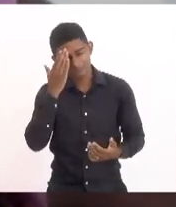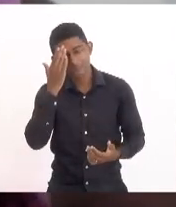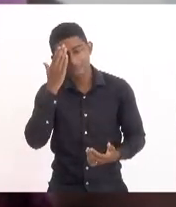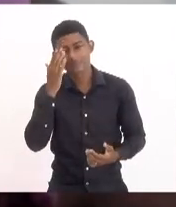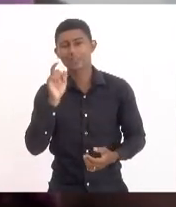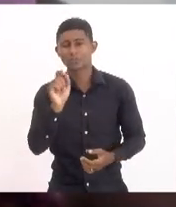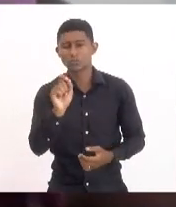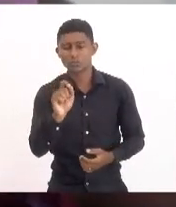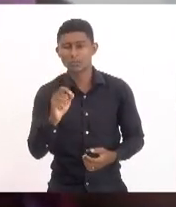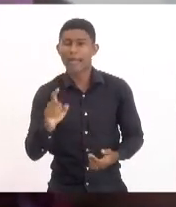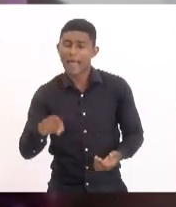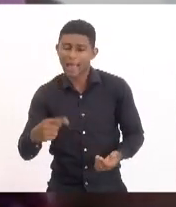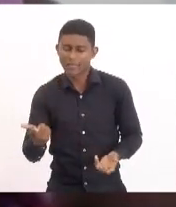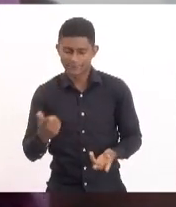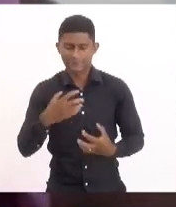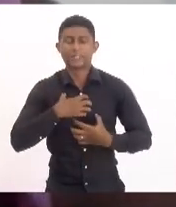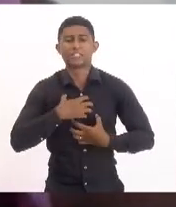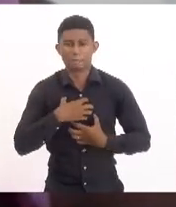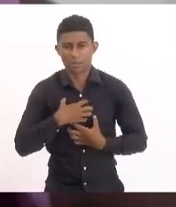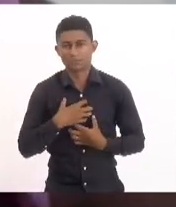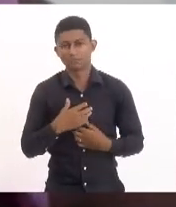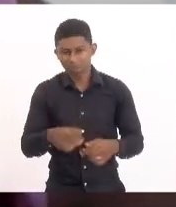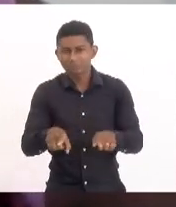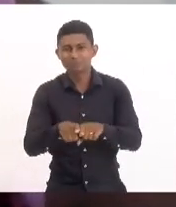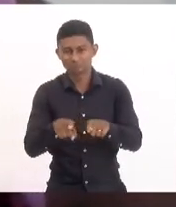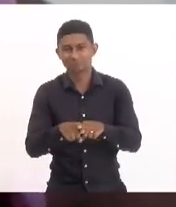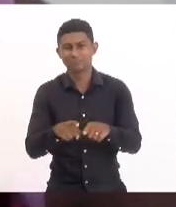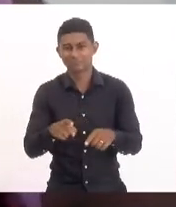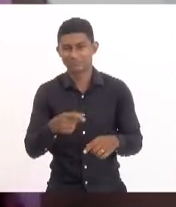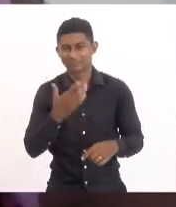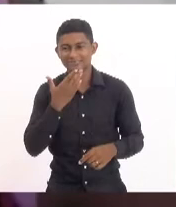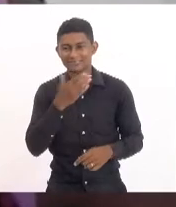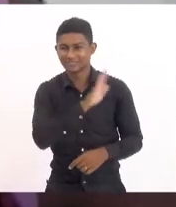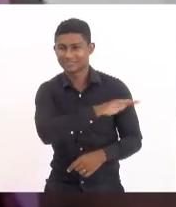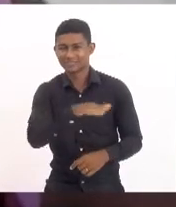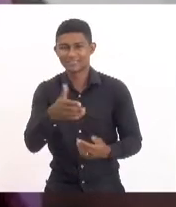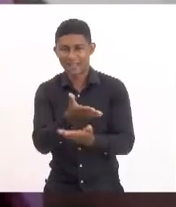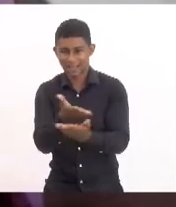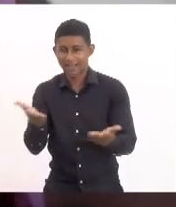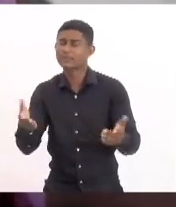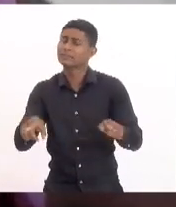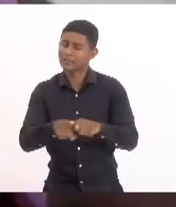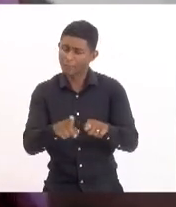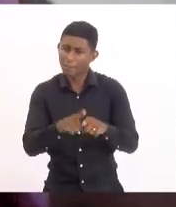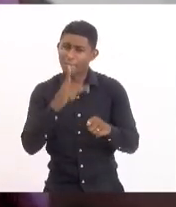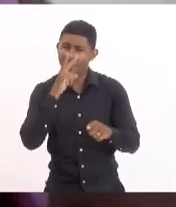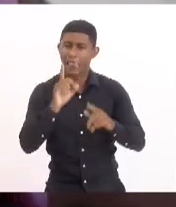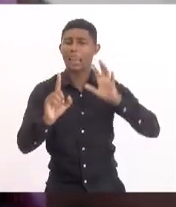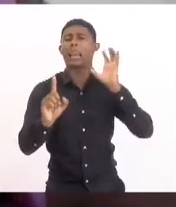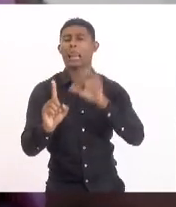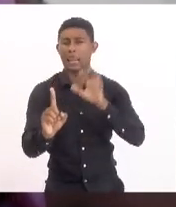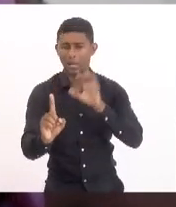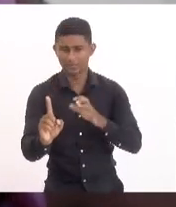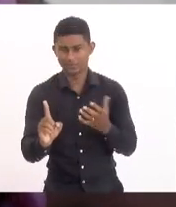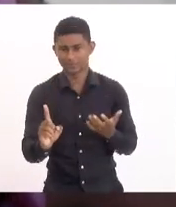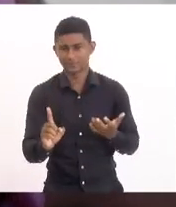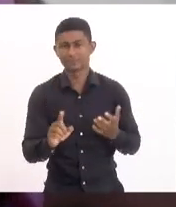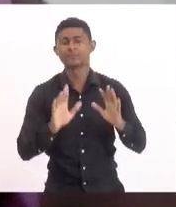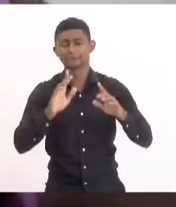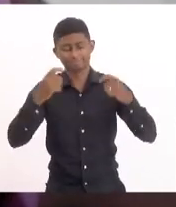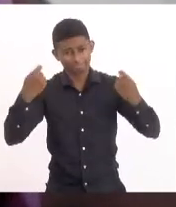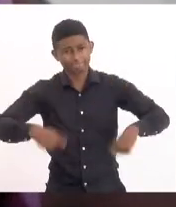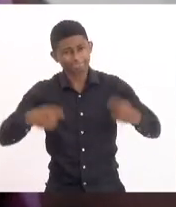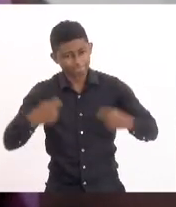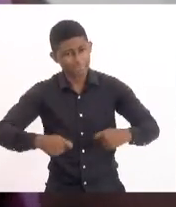cognitivas, isso afeta as crianças, a interação, a sociabilidade, mas a gente precisa, de fato, aprofundar